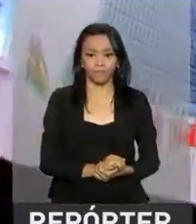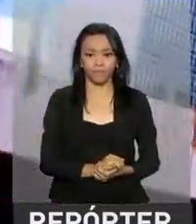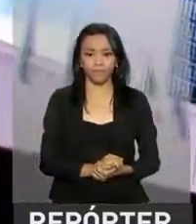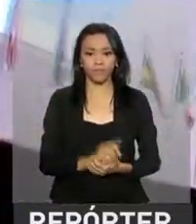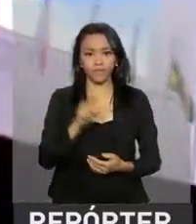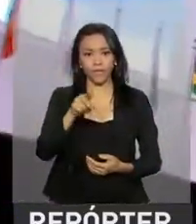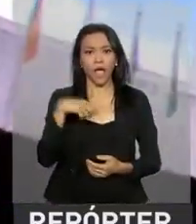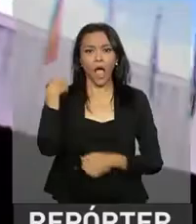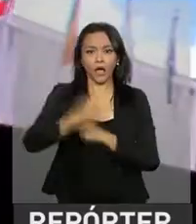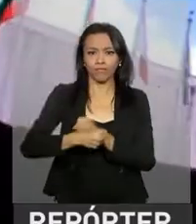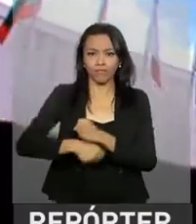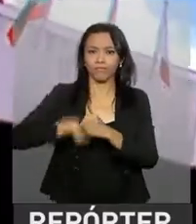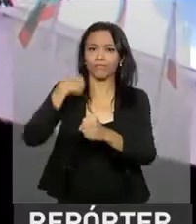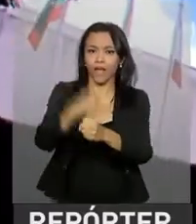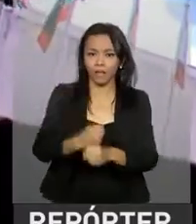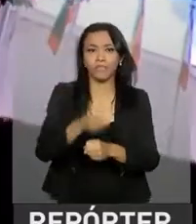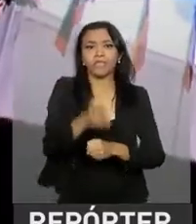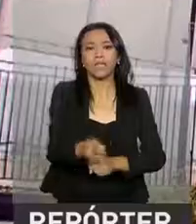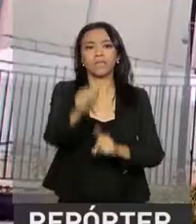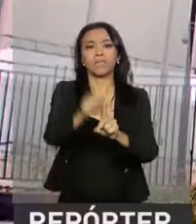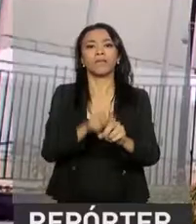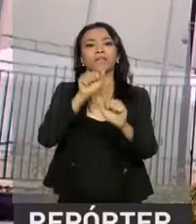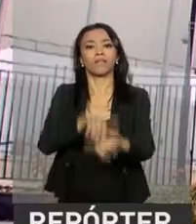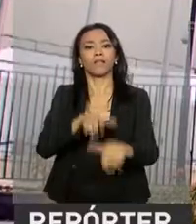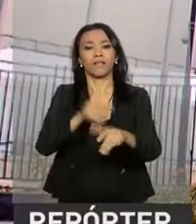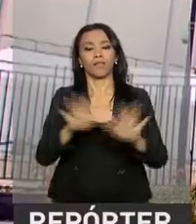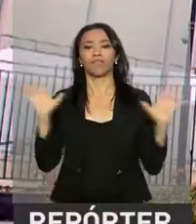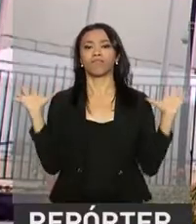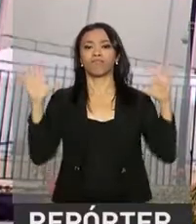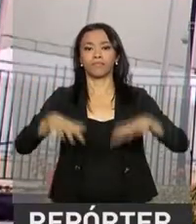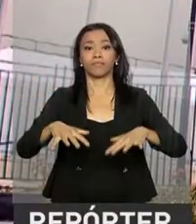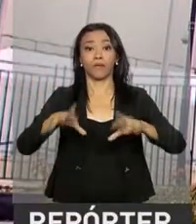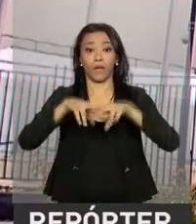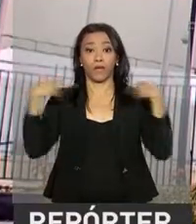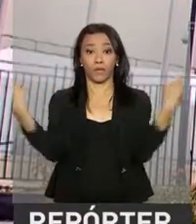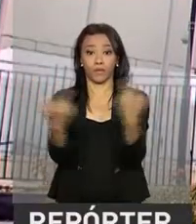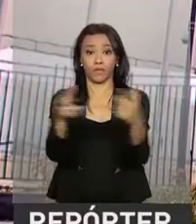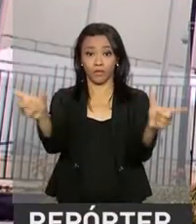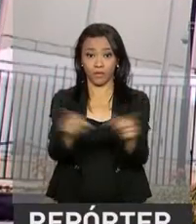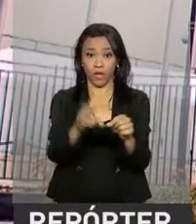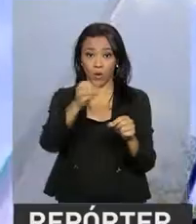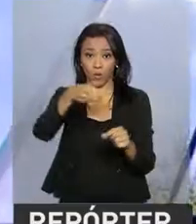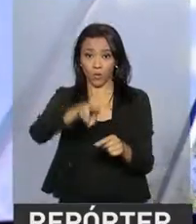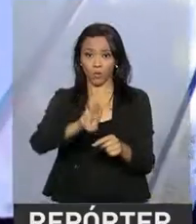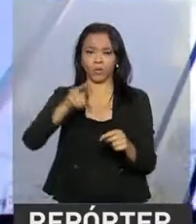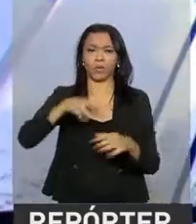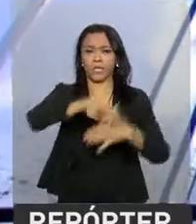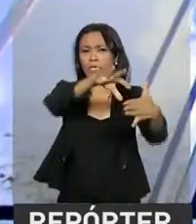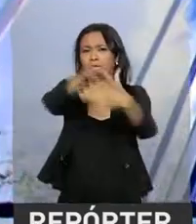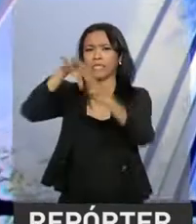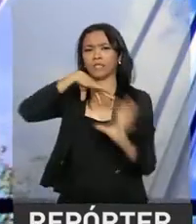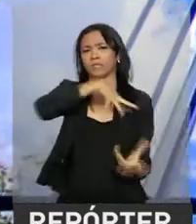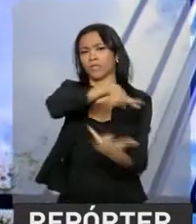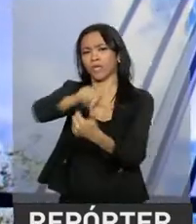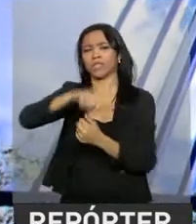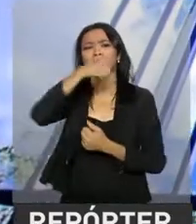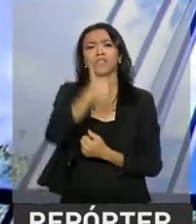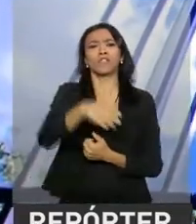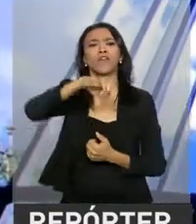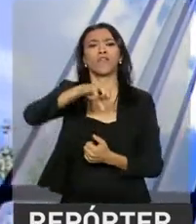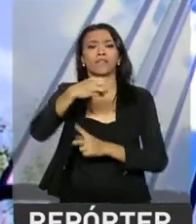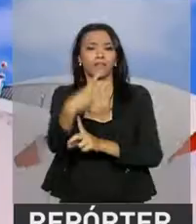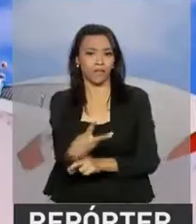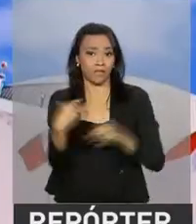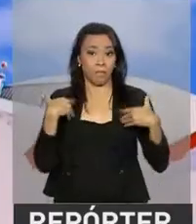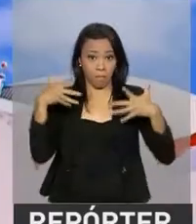A cada ano, em setembro, Nova York sedia a Assembleia Geral quando lideranças mundiais dos 193 países que fazem parte